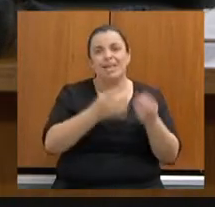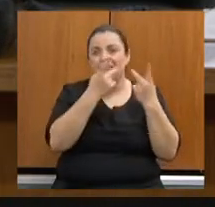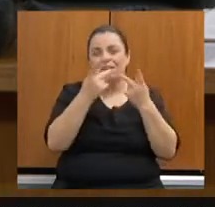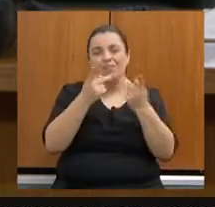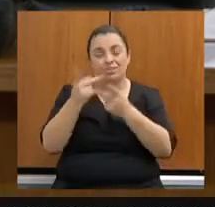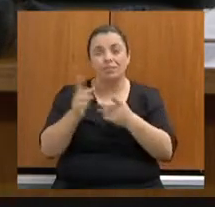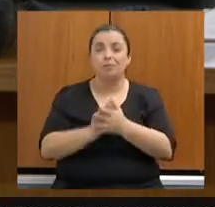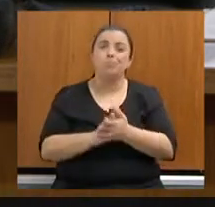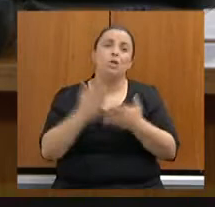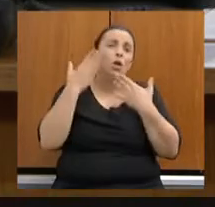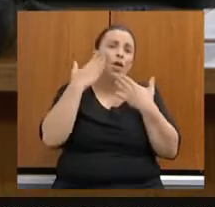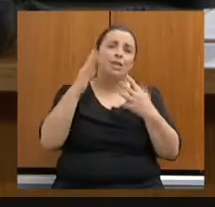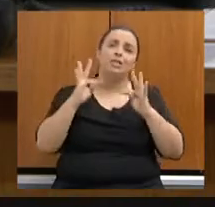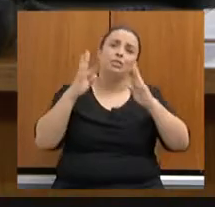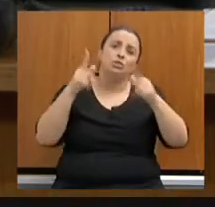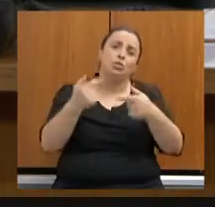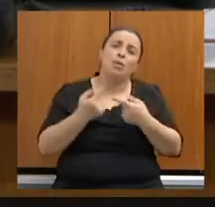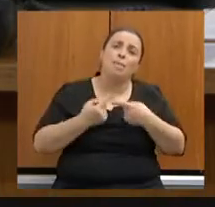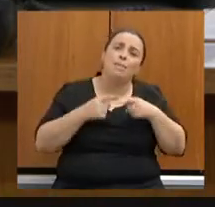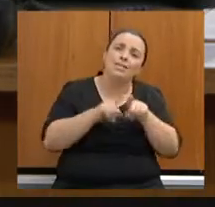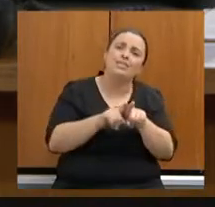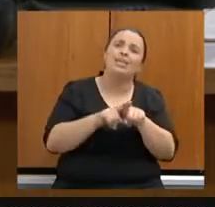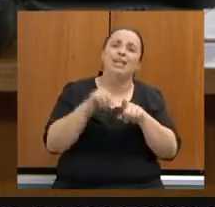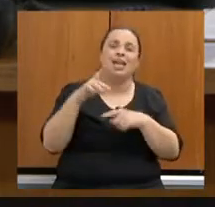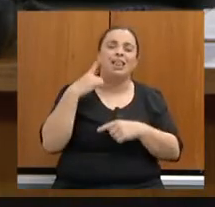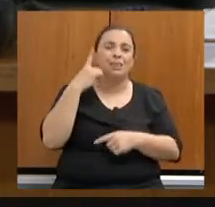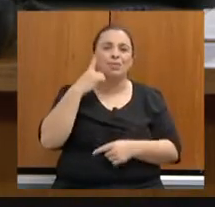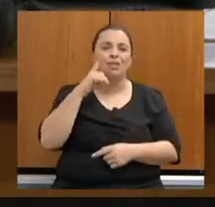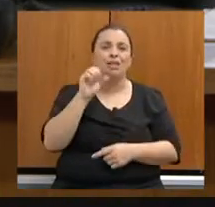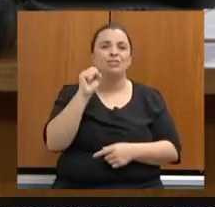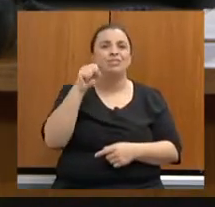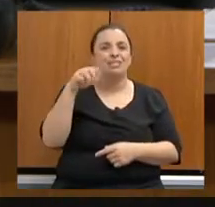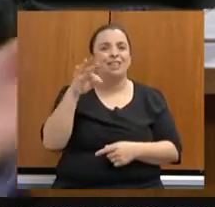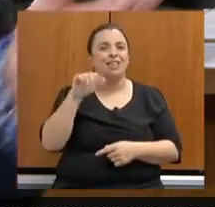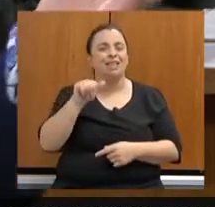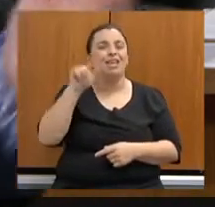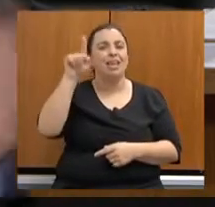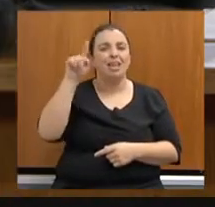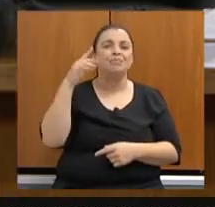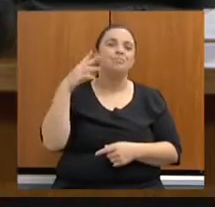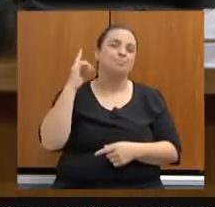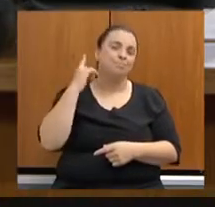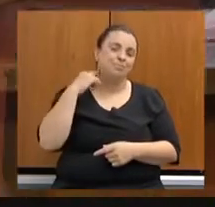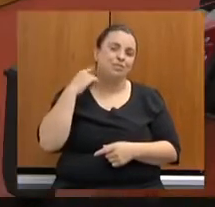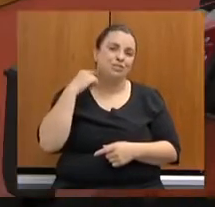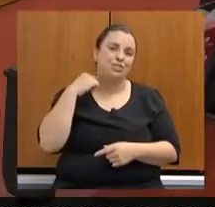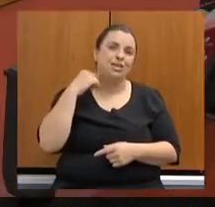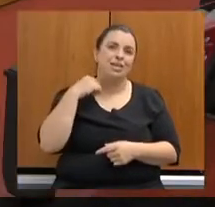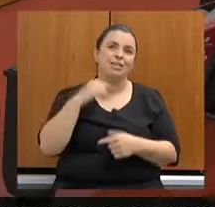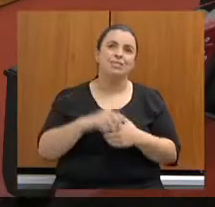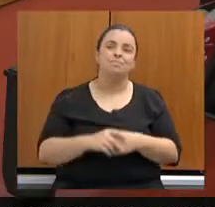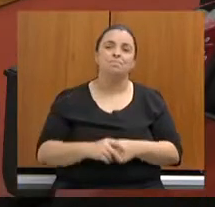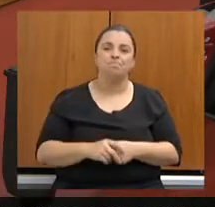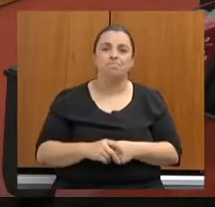é Gustavo Santana com o nosso setor no estado de Minas Gerais então Obrigado Presidente a palavra o deputado Gustavo